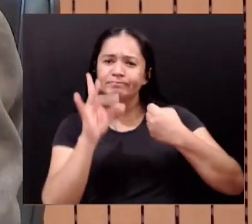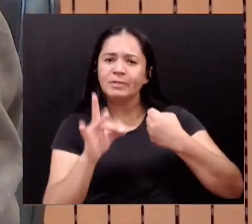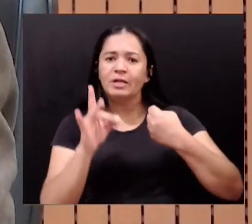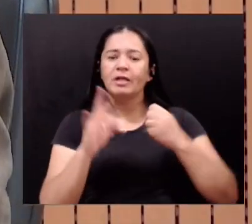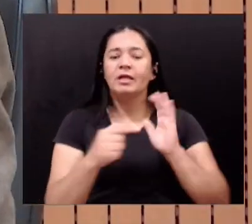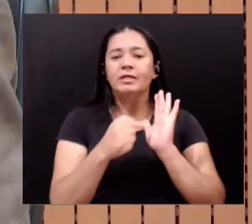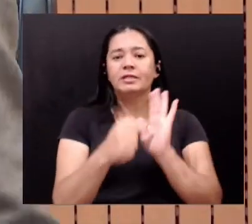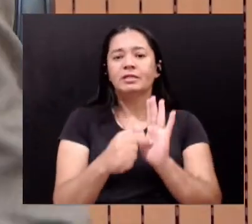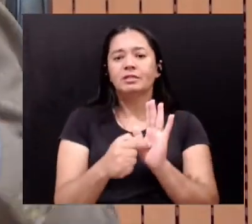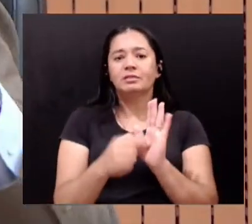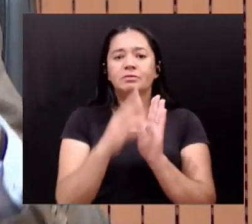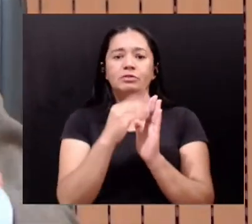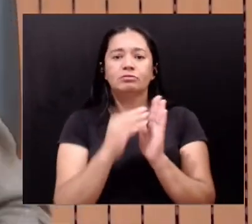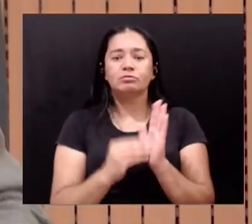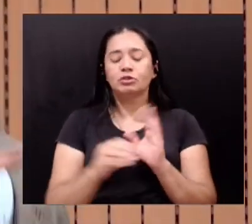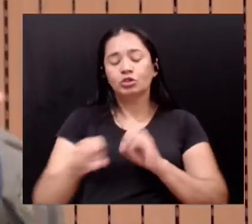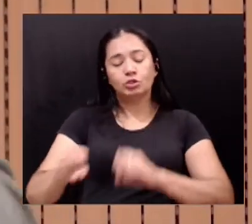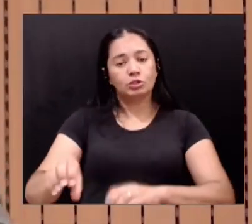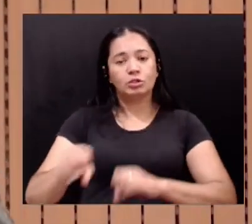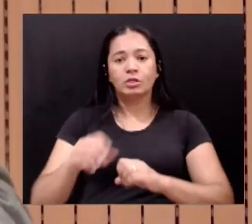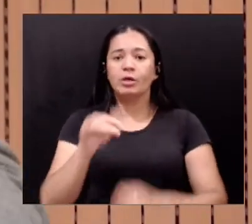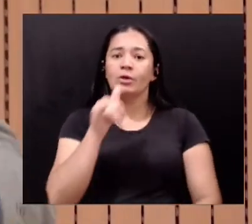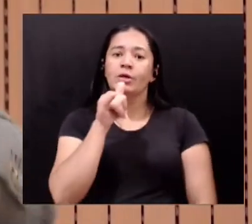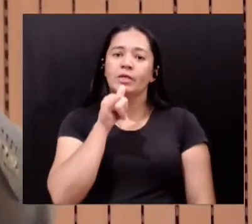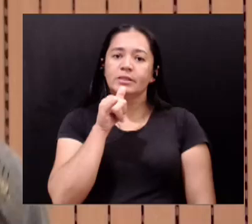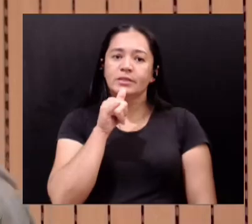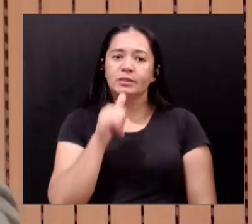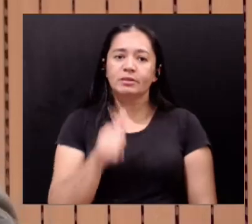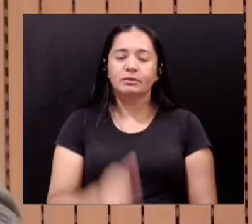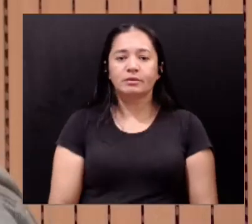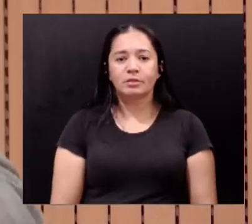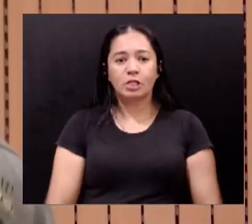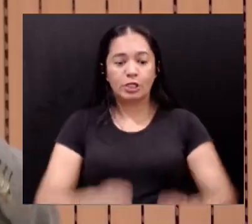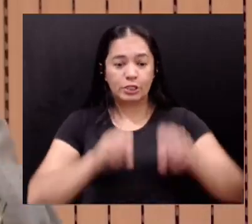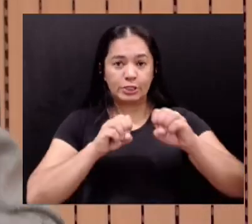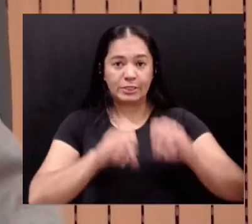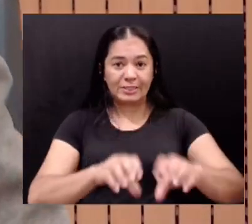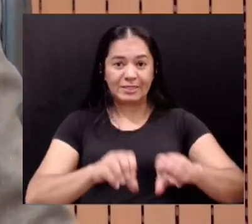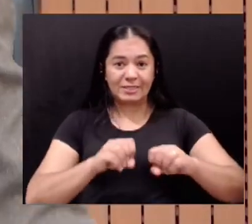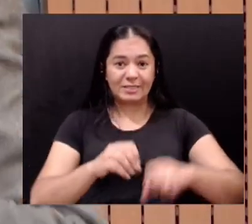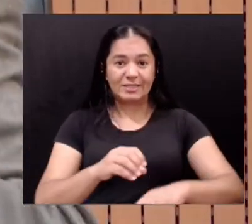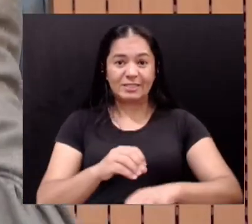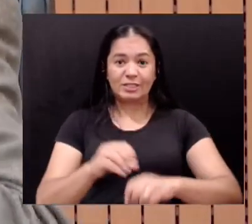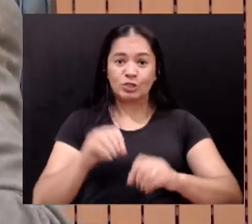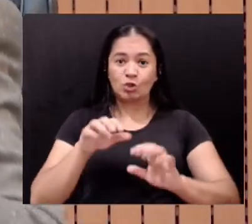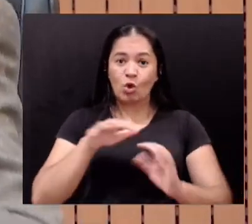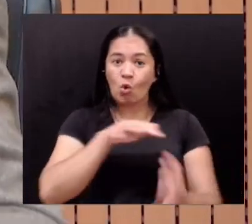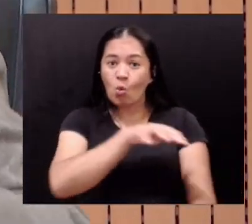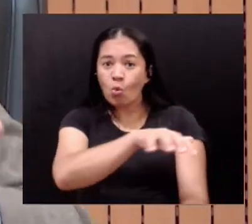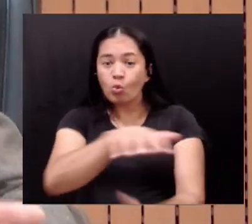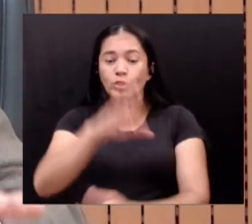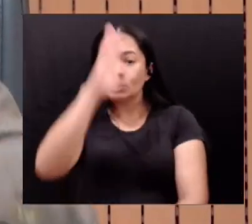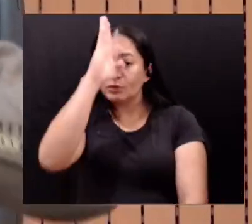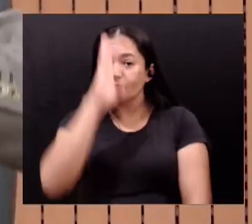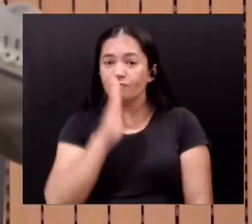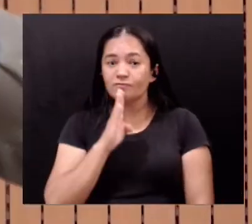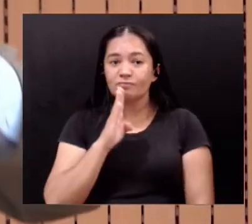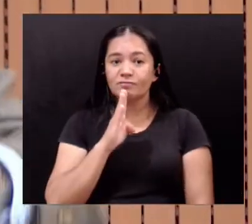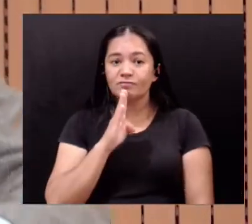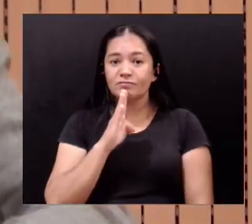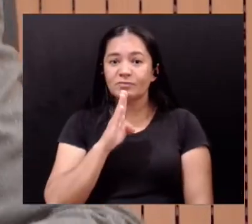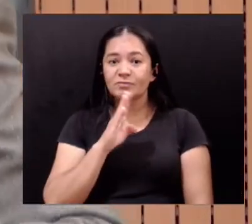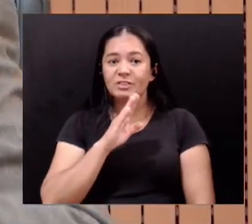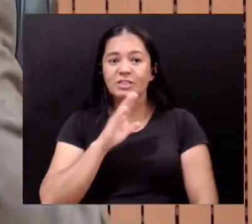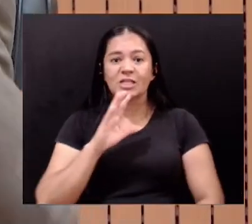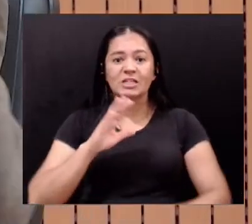educação. Por exemplo, de ensino primário, universal, gratuito, sem distinção de raça